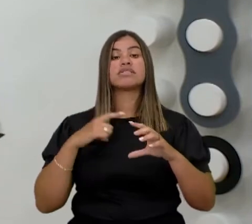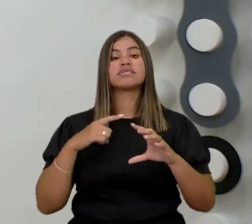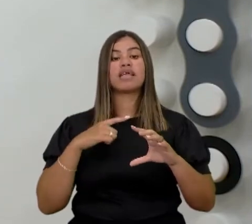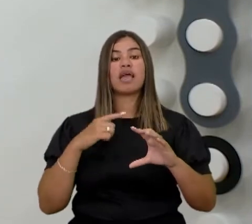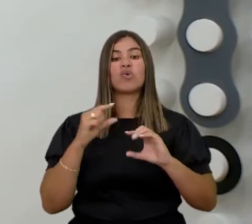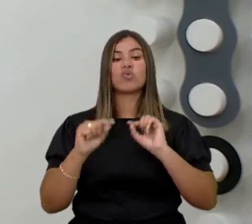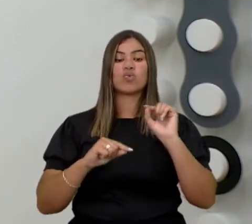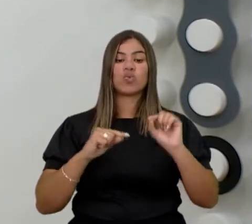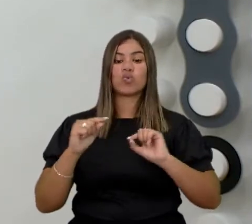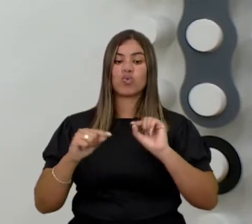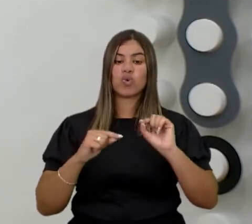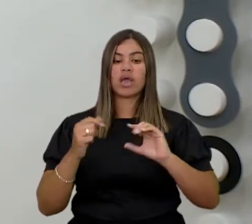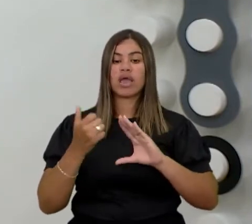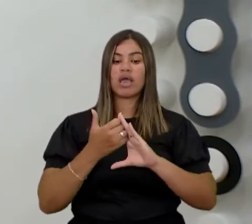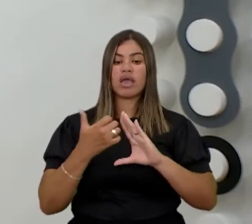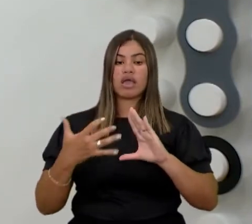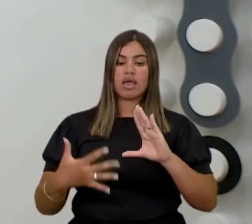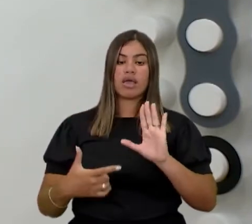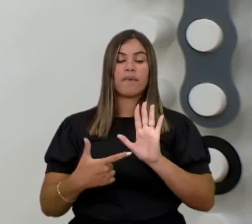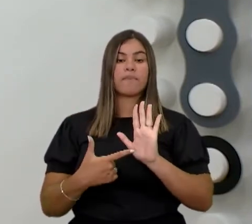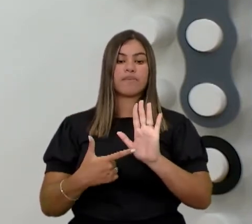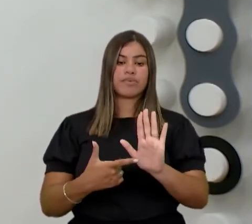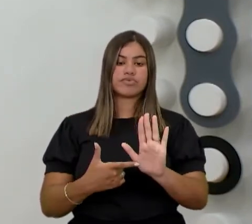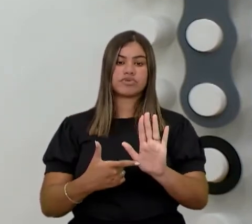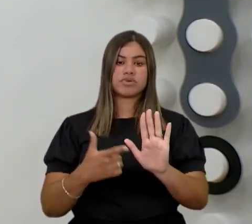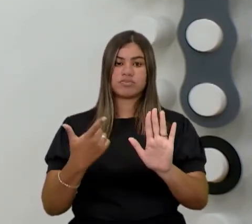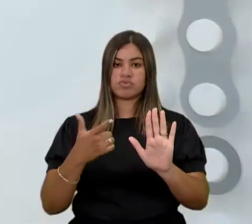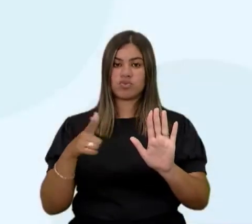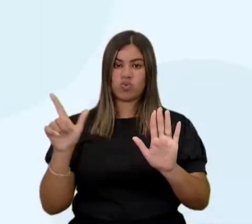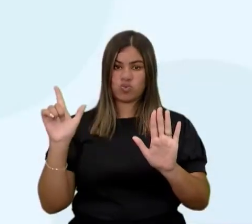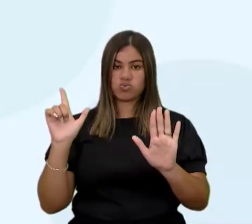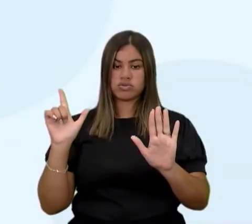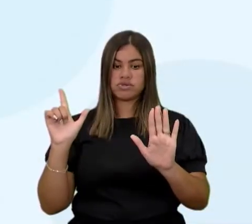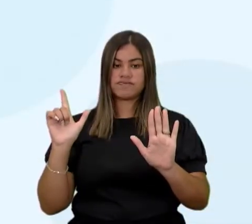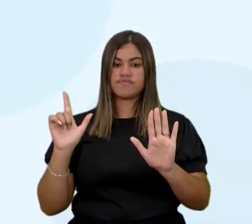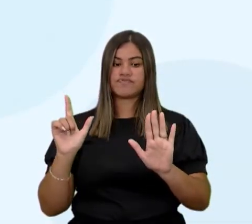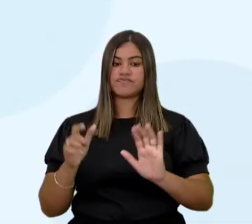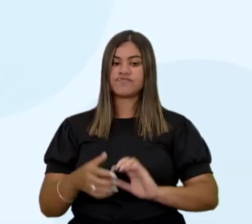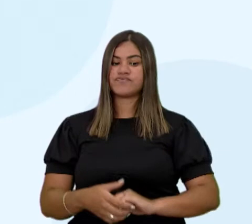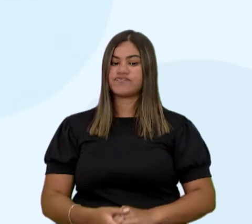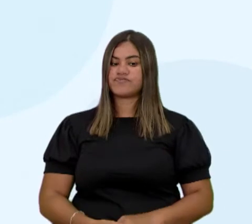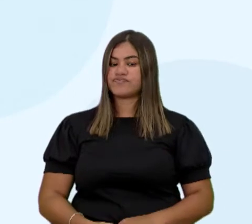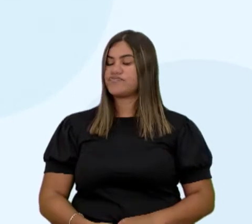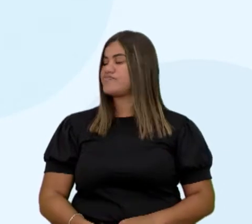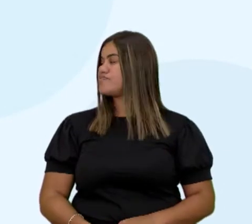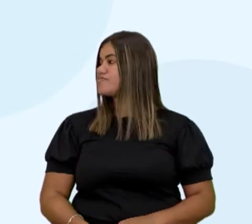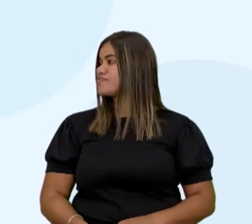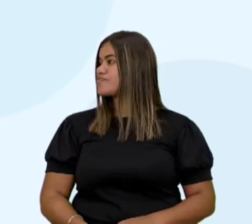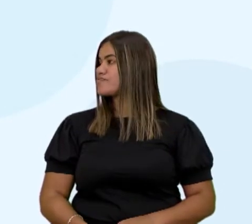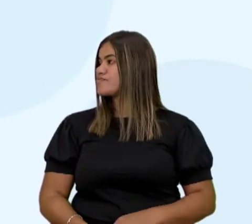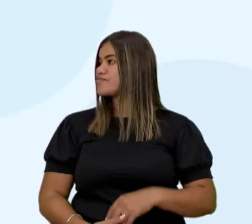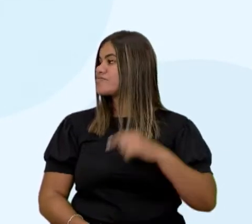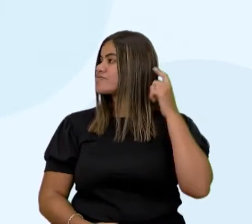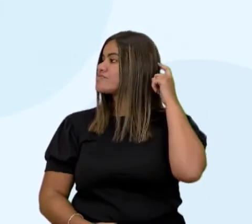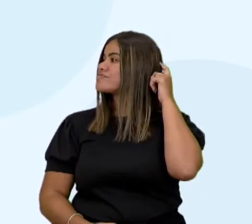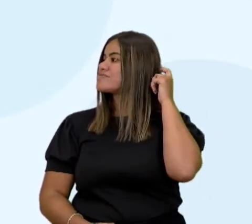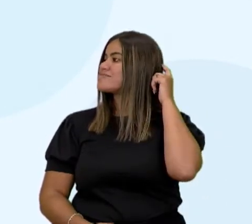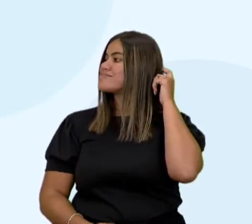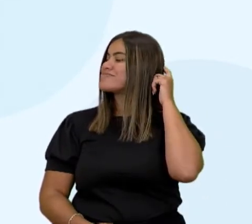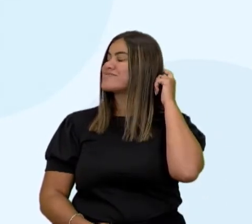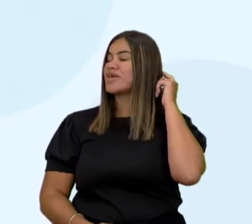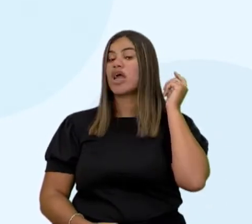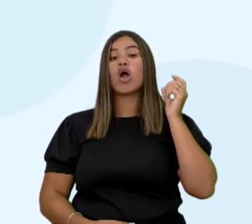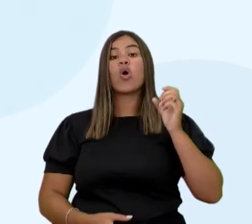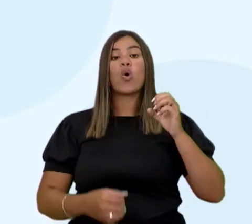característica e, logicamente, eu vou mostrar para vocês uma outra imagem, que é uma imagem aí, né, dos planetas, né,